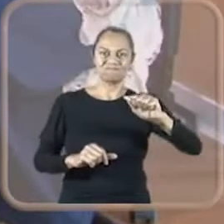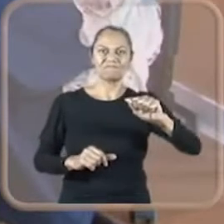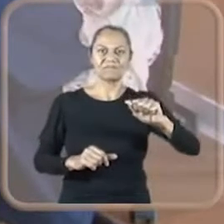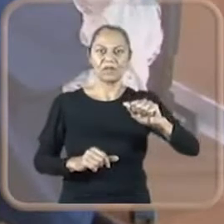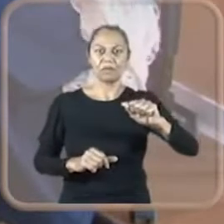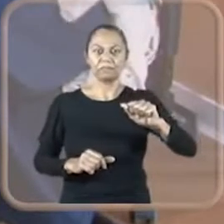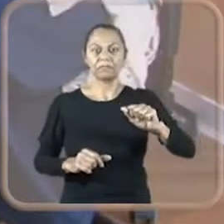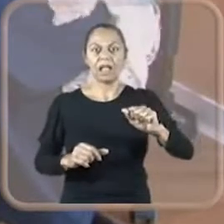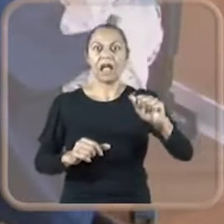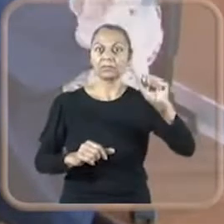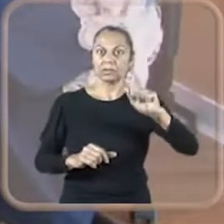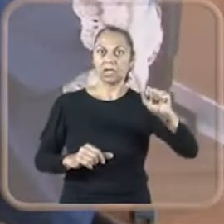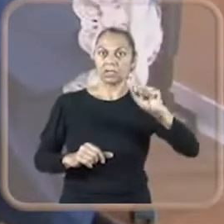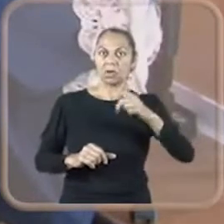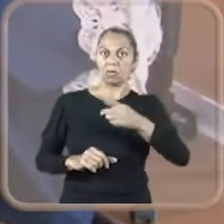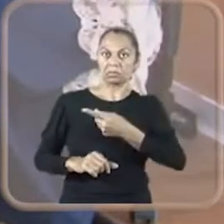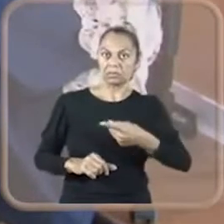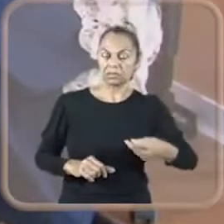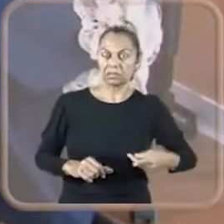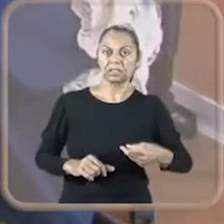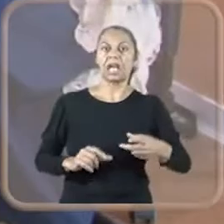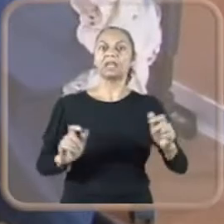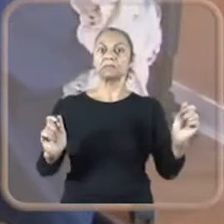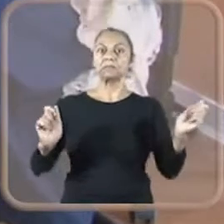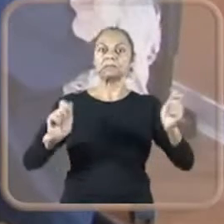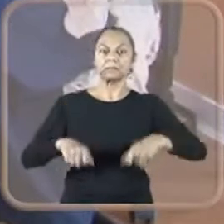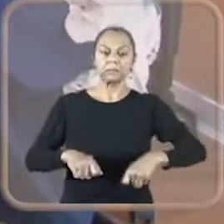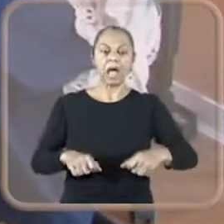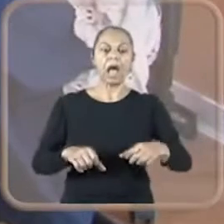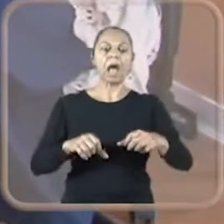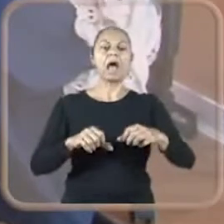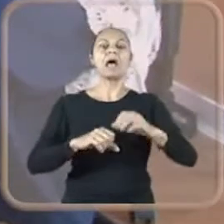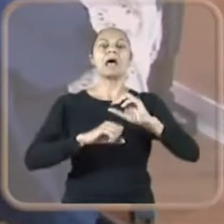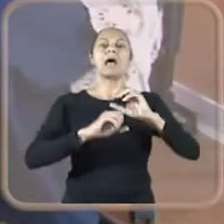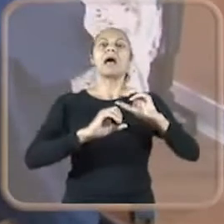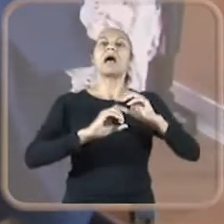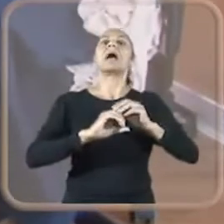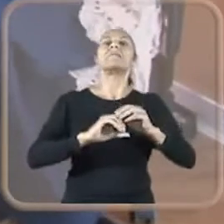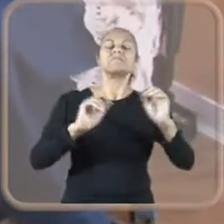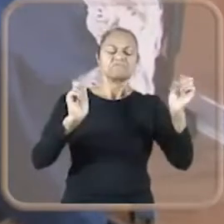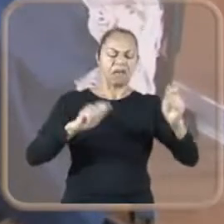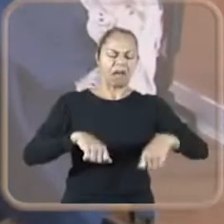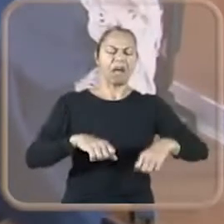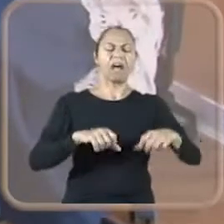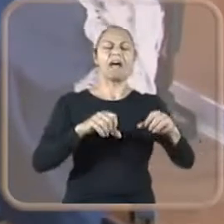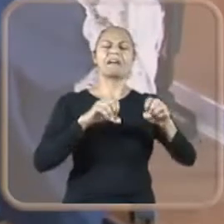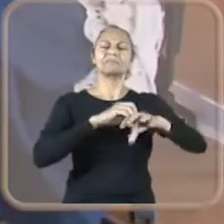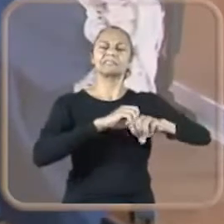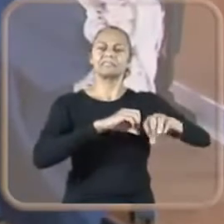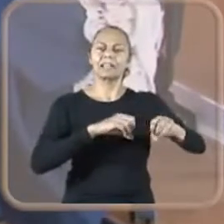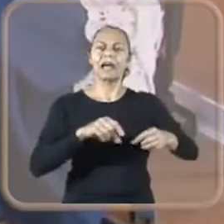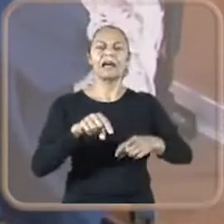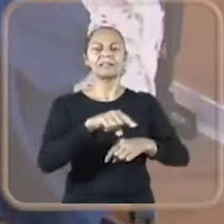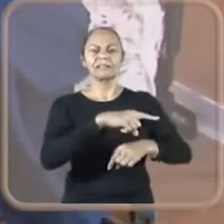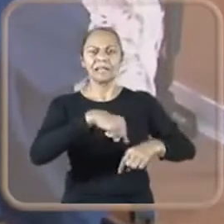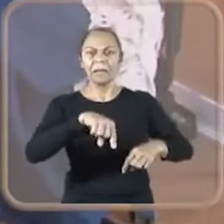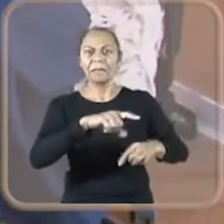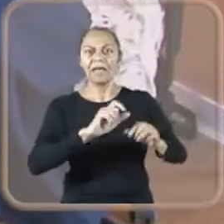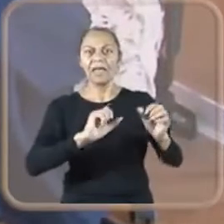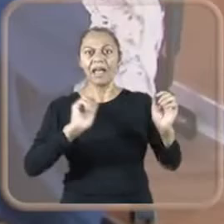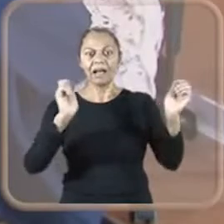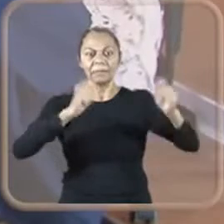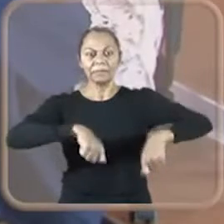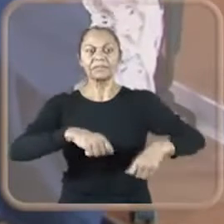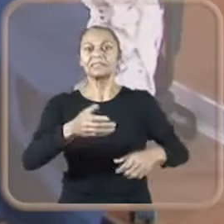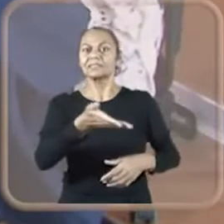já aposentada, para capacitar os alunos dos grêmios, já me coloco em todas as três técnicas. Tá gravado, não é bom, eu não vou poder recusar